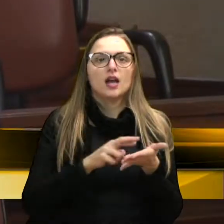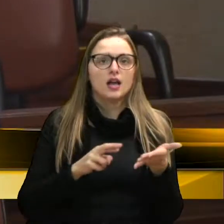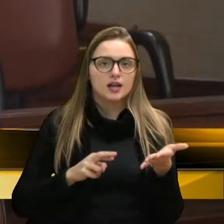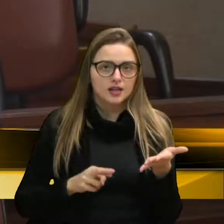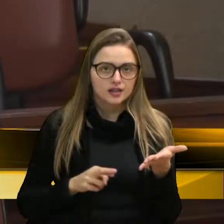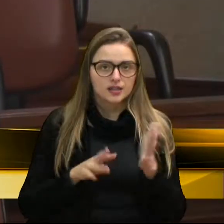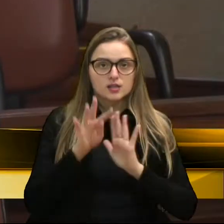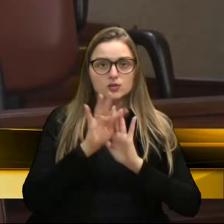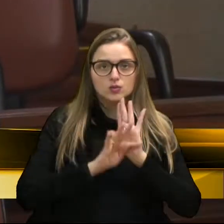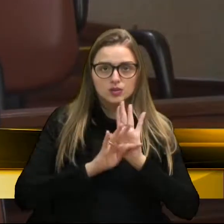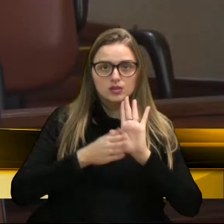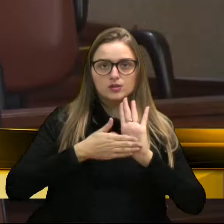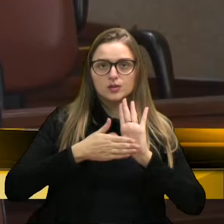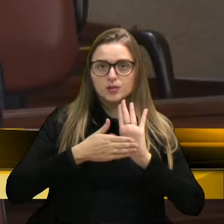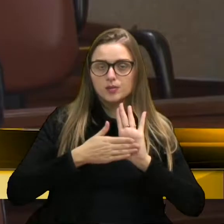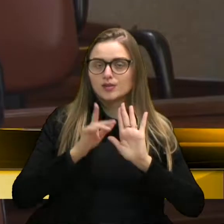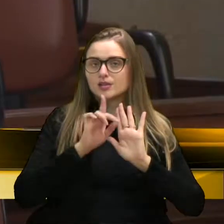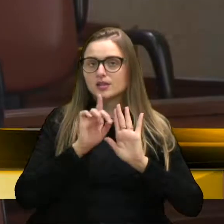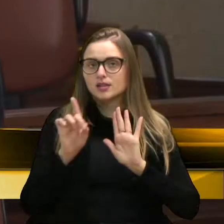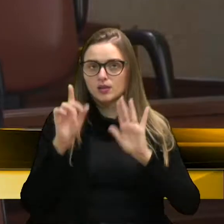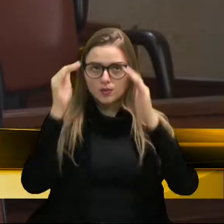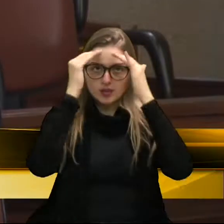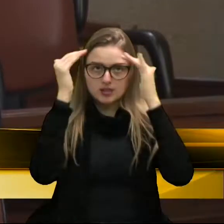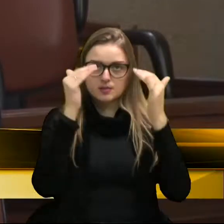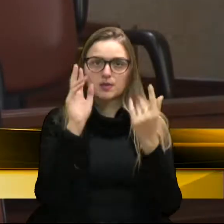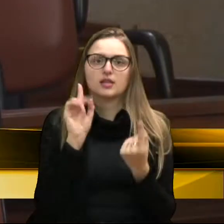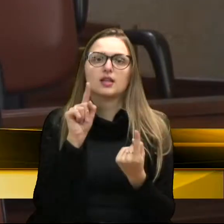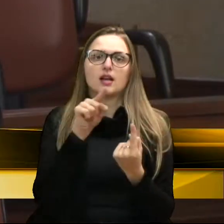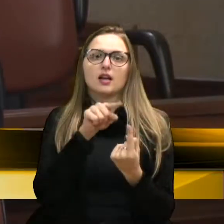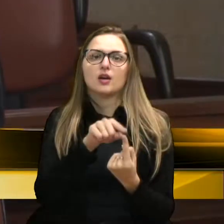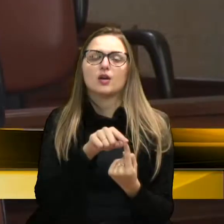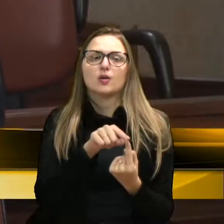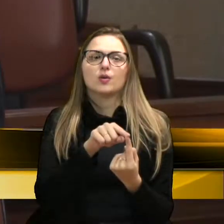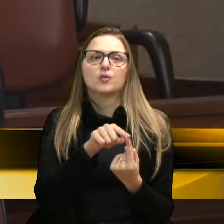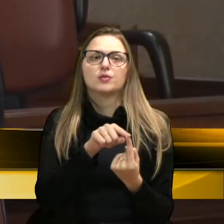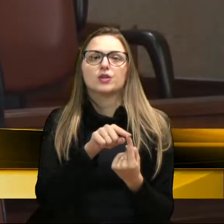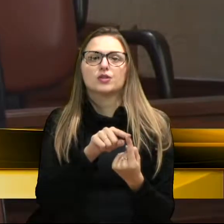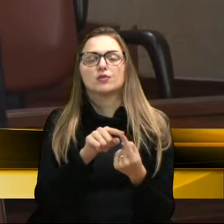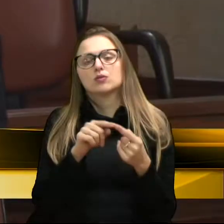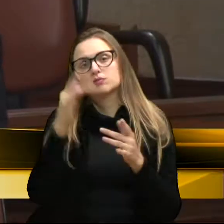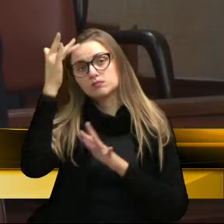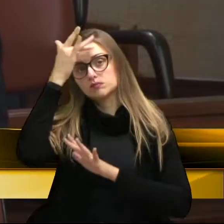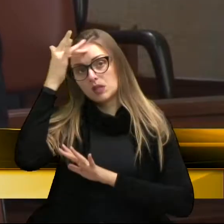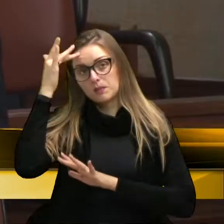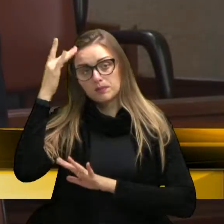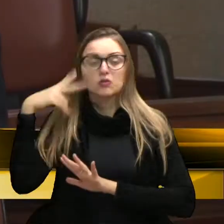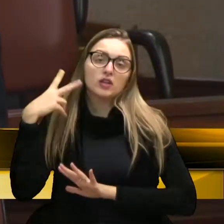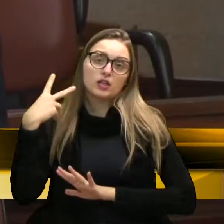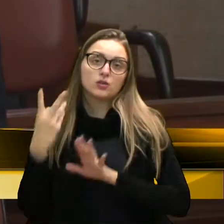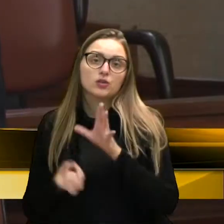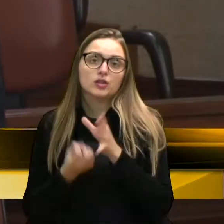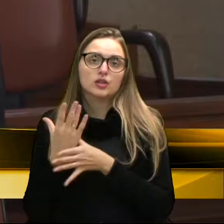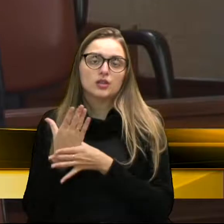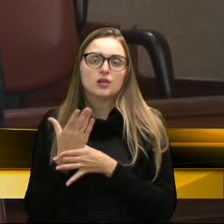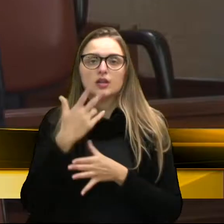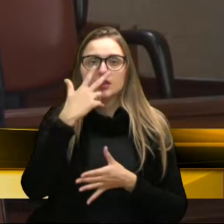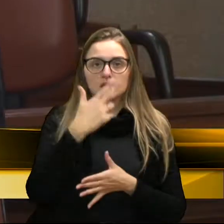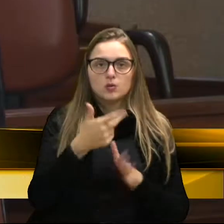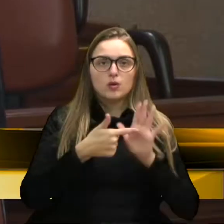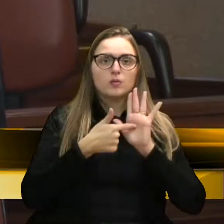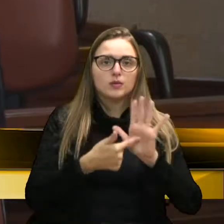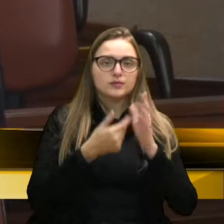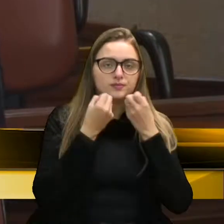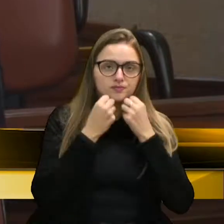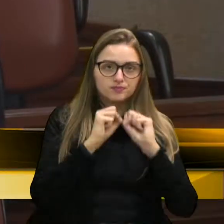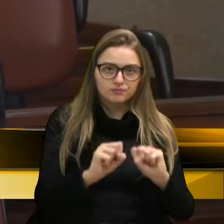em análise não cumpre o objetivo pretendido pelo legislador. Isto porque, bem como apontado pela Secretaria da